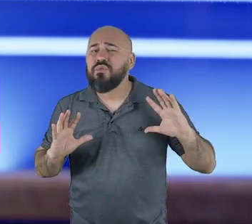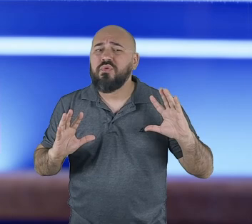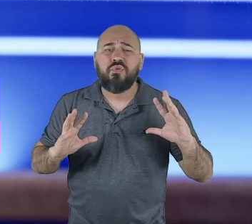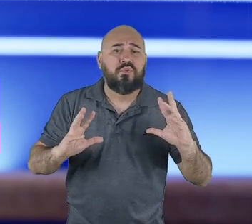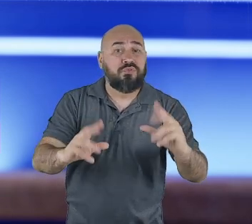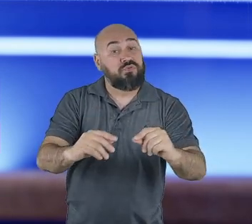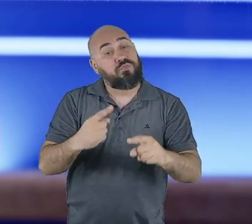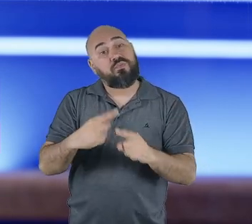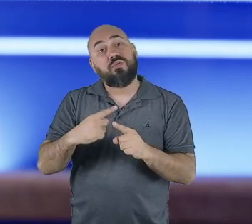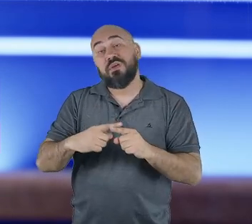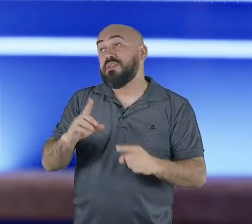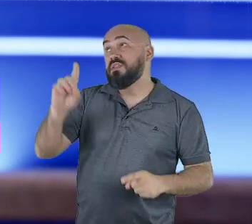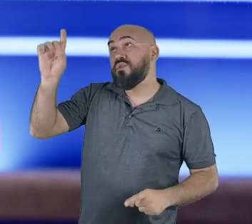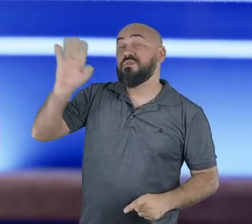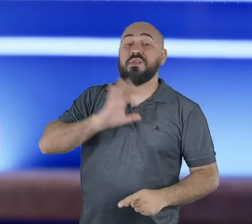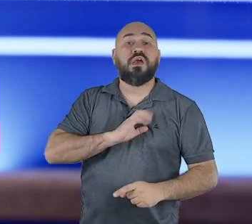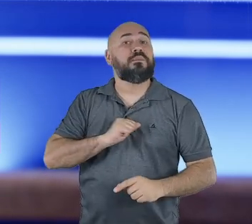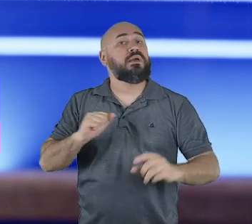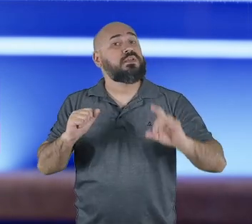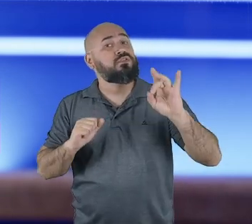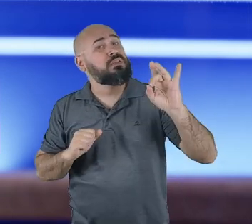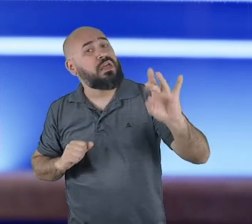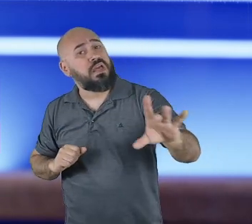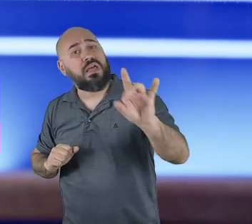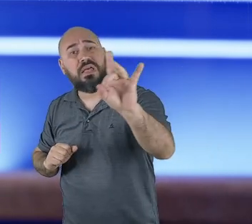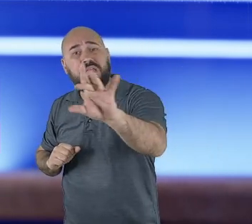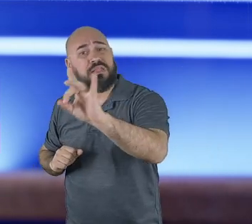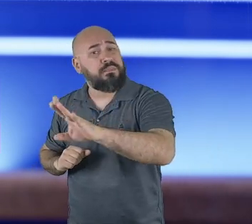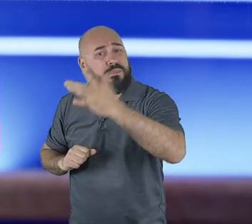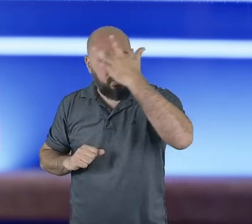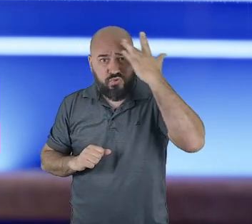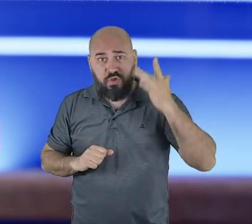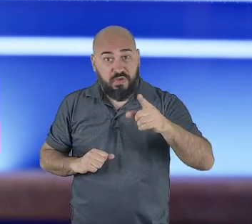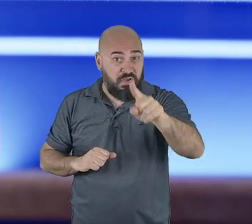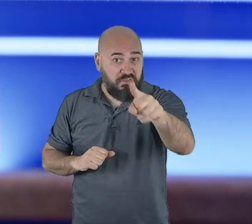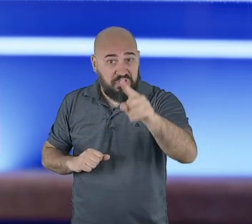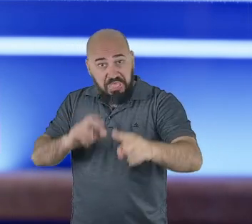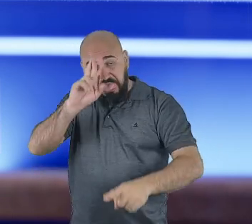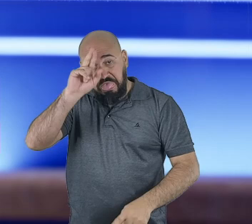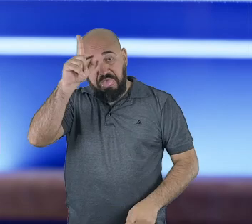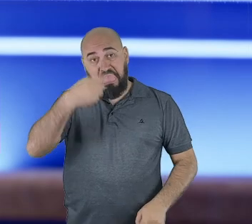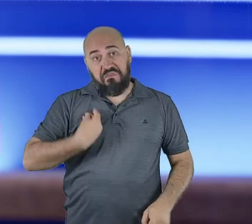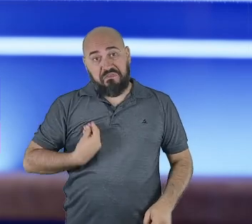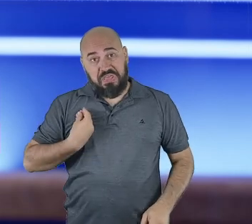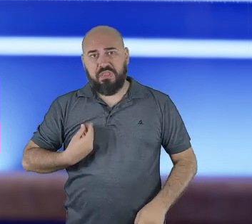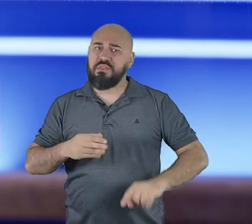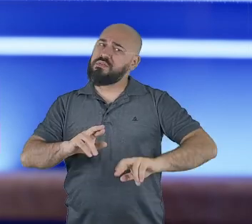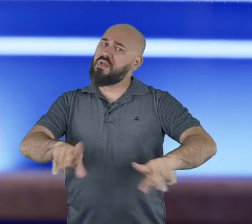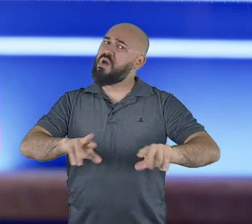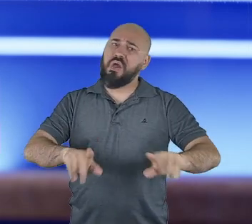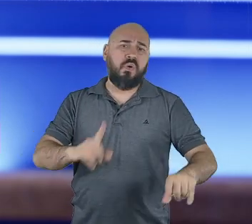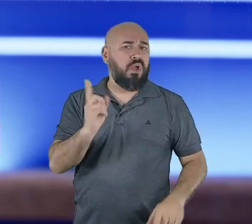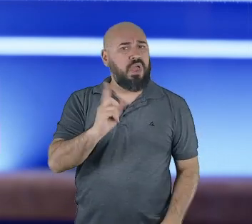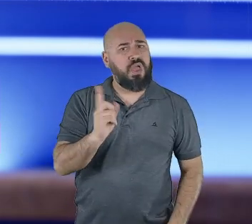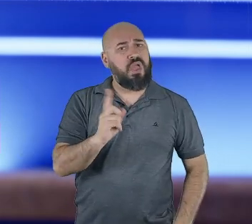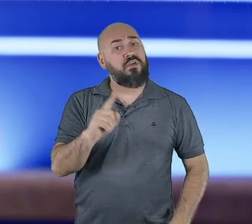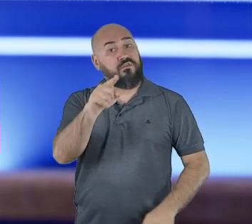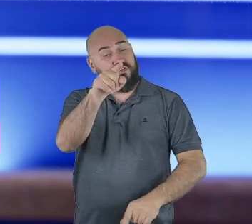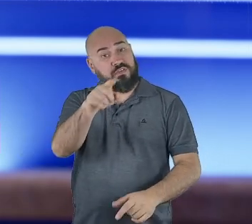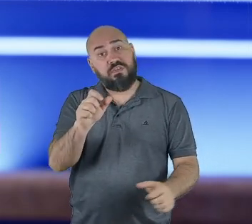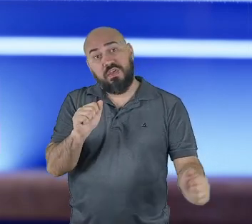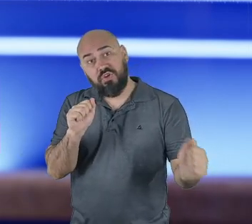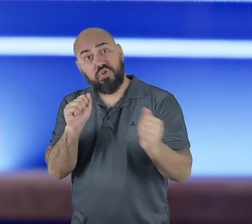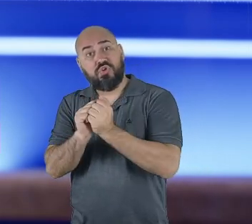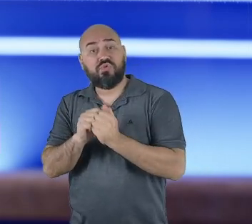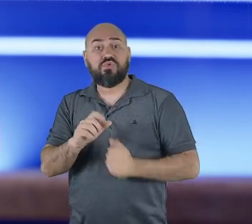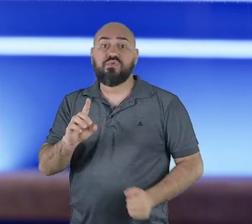ama cada pessoa. Você não é um erro, a sua vida não é um equívoco, você não está aqui à toa, você